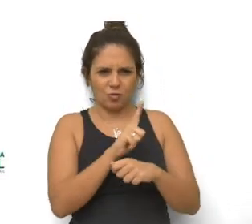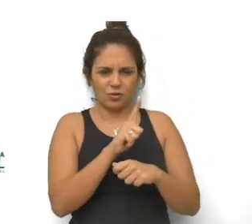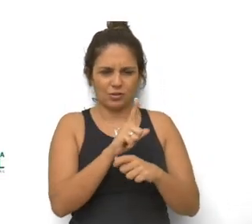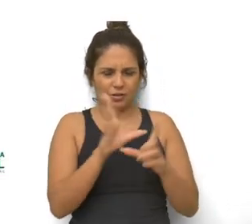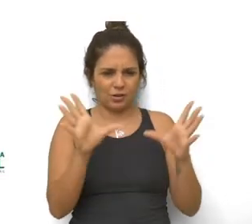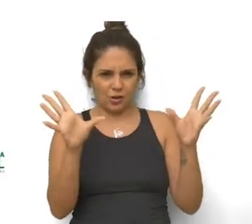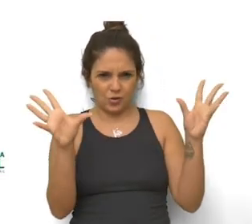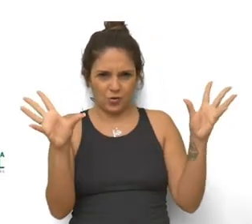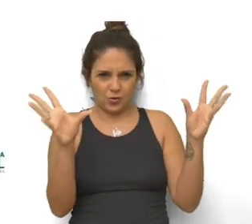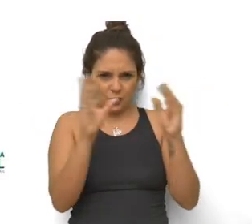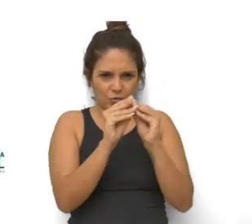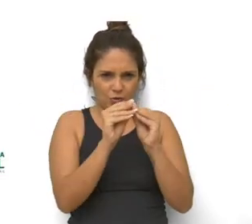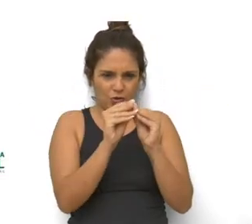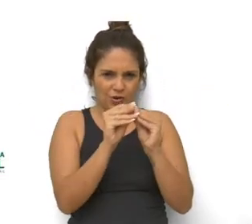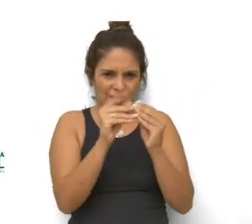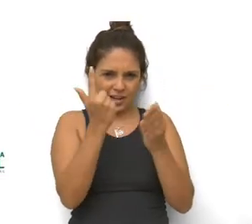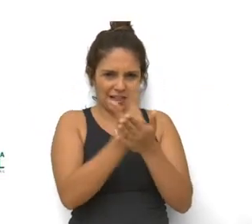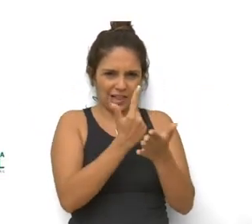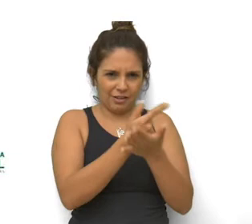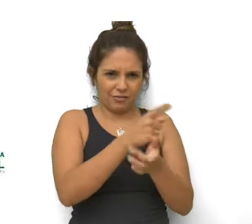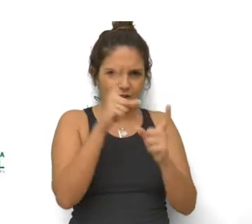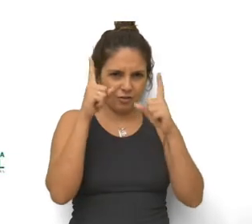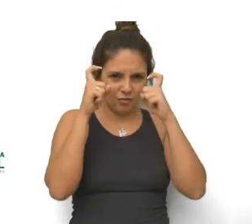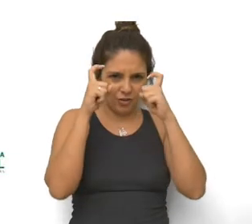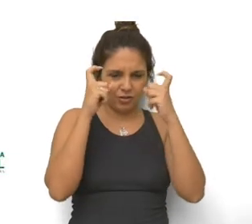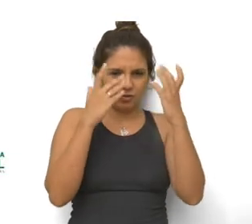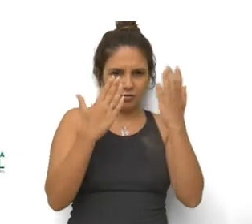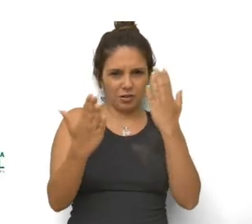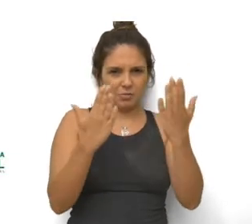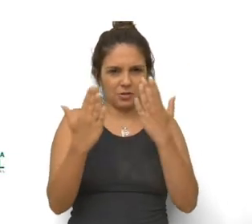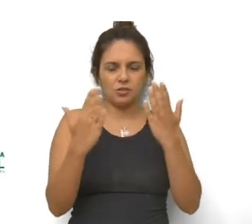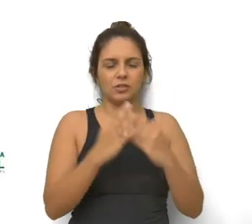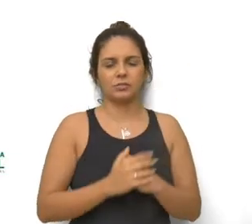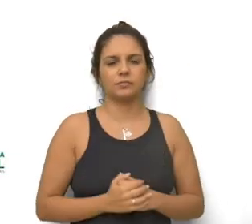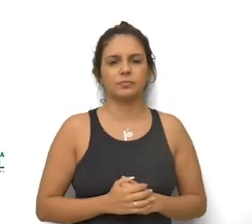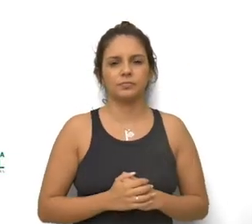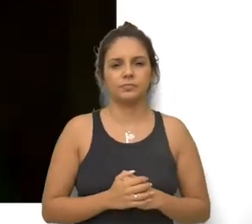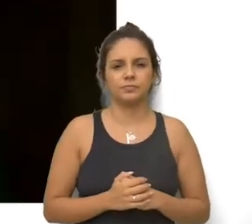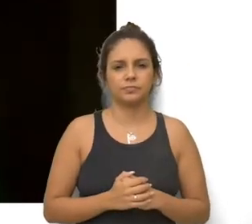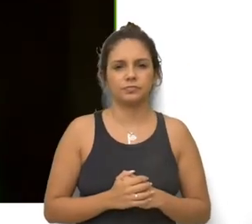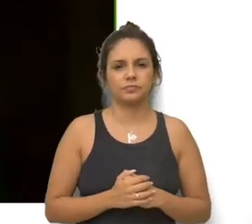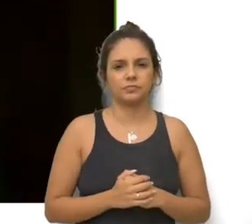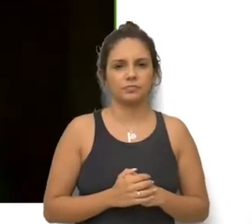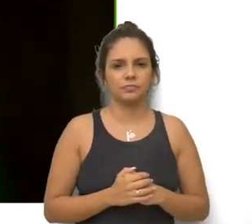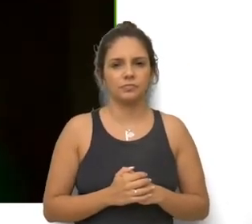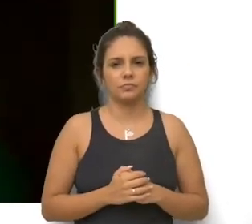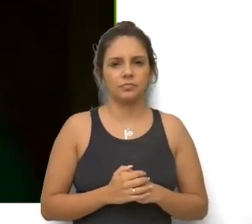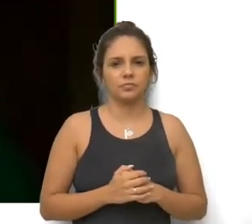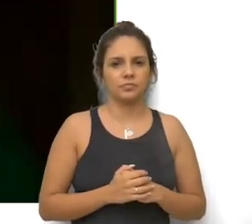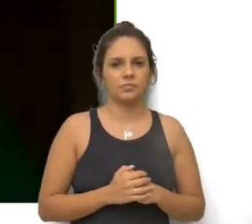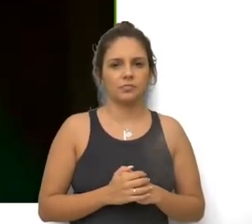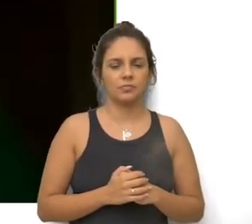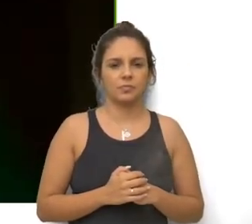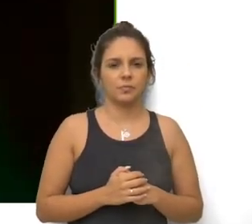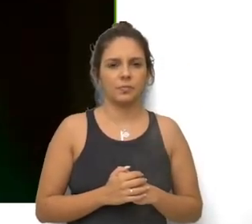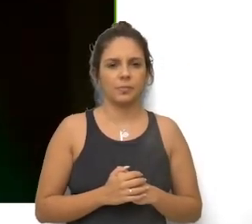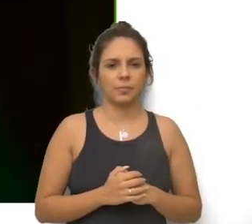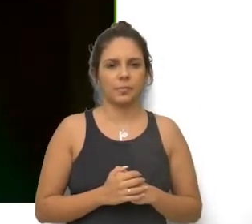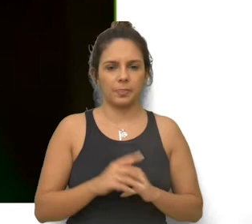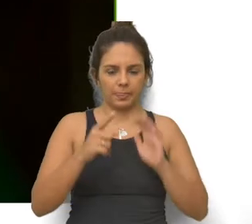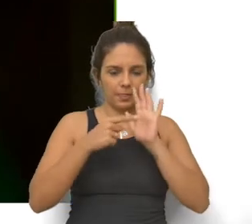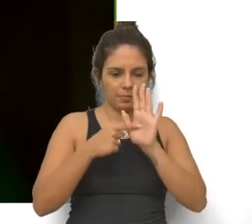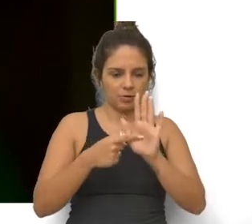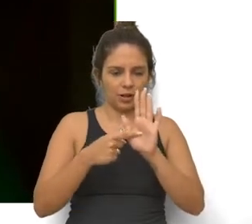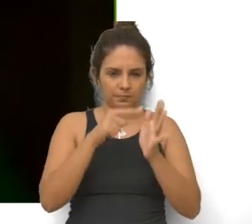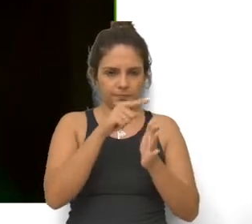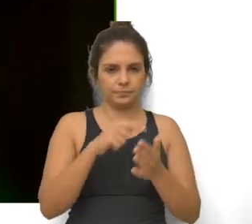conseguiu fazer isso na edição, com as fotos intermediando aí? Mary Lu mostra para a câmera as fotos de Regina